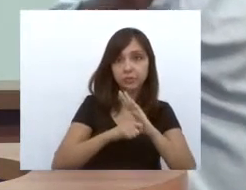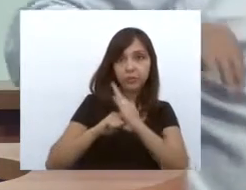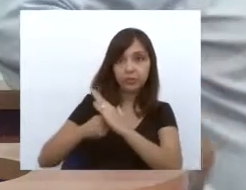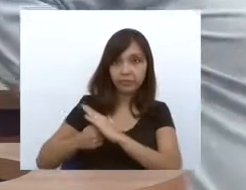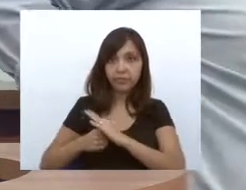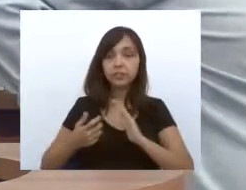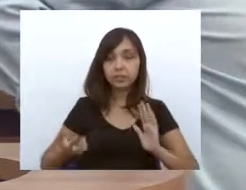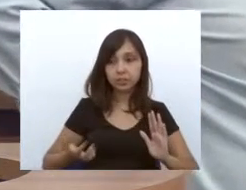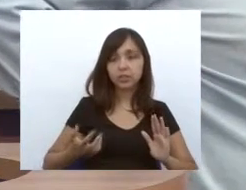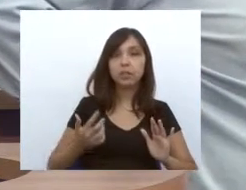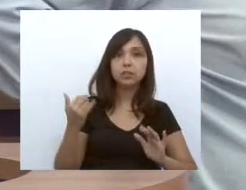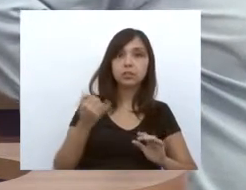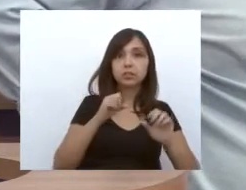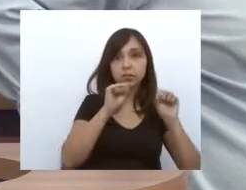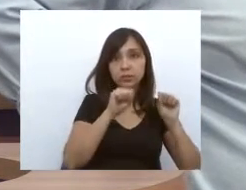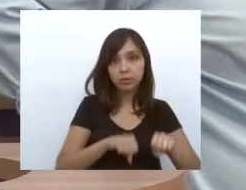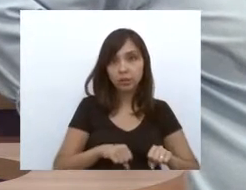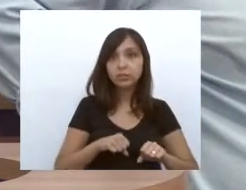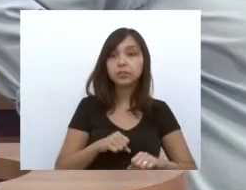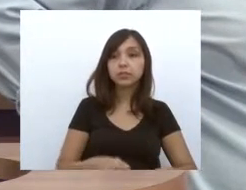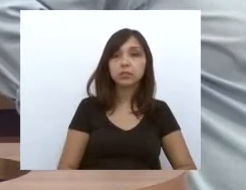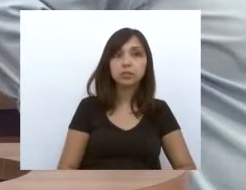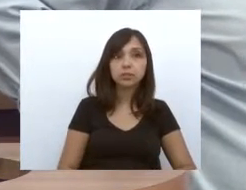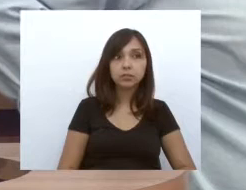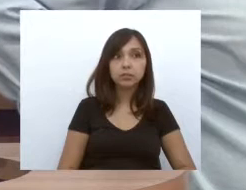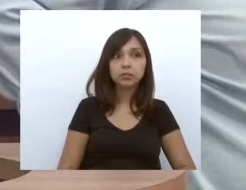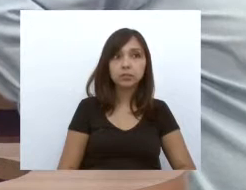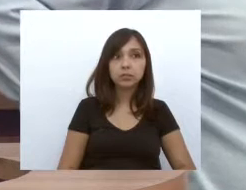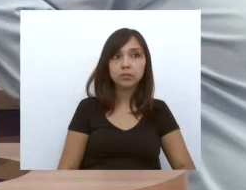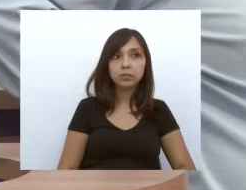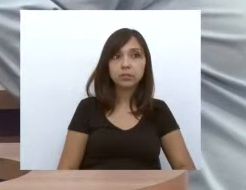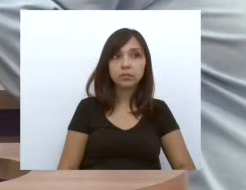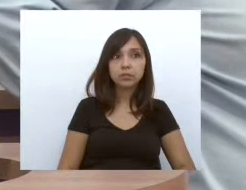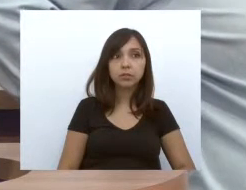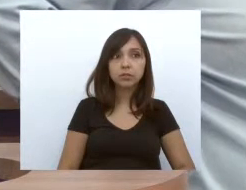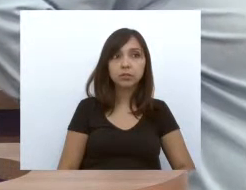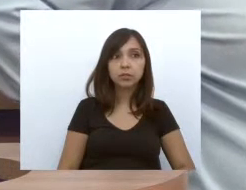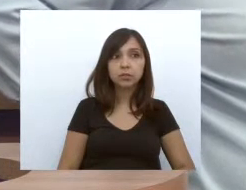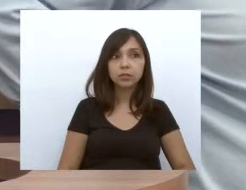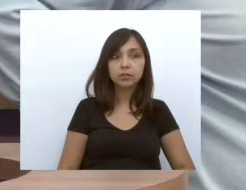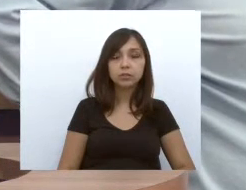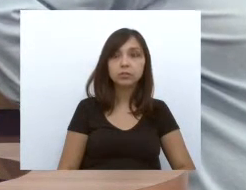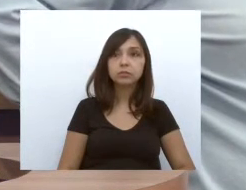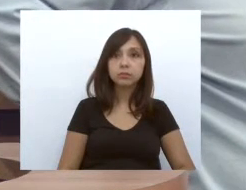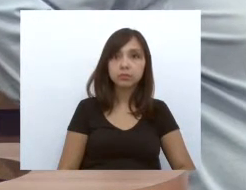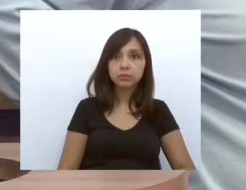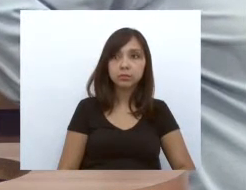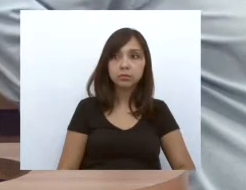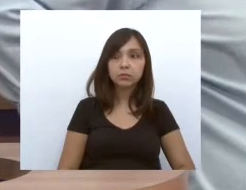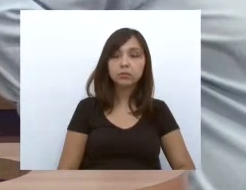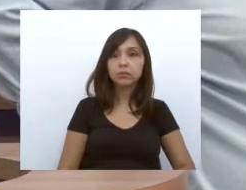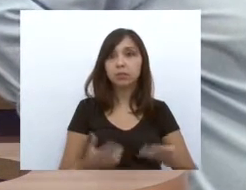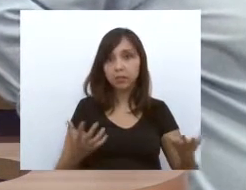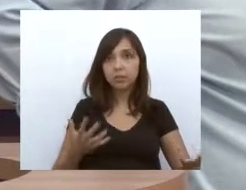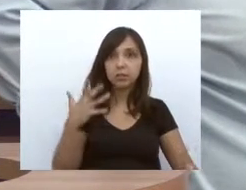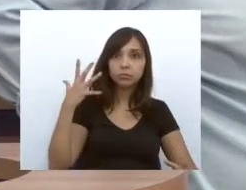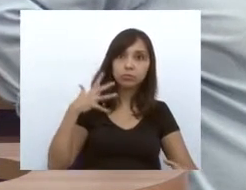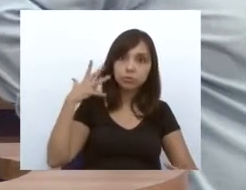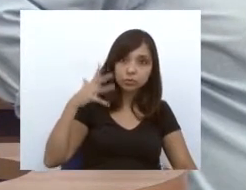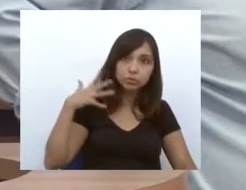Então, por isso que é importante nós ouvirmos a POSP, porque pelo discurso da